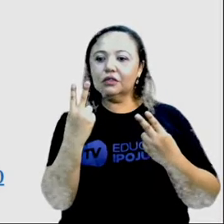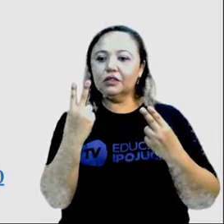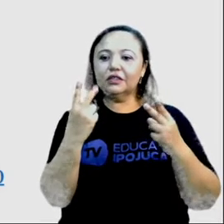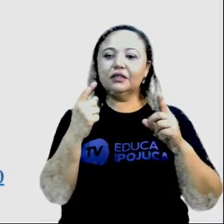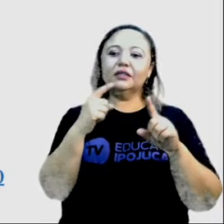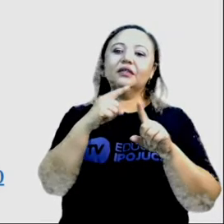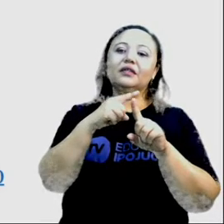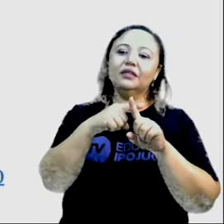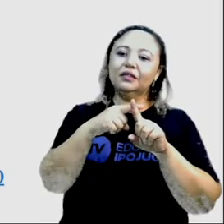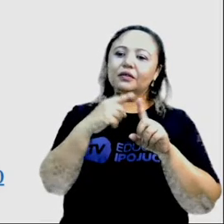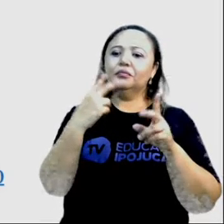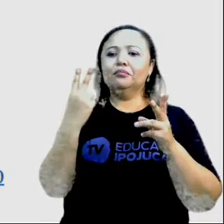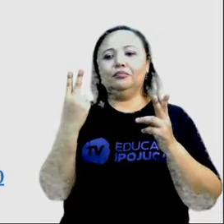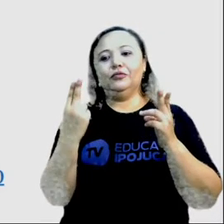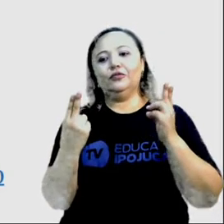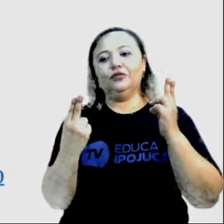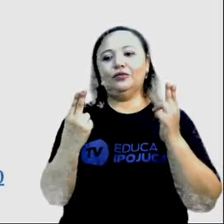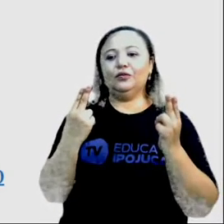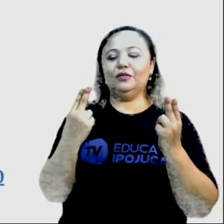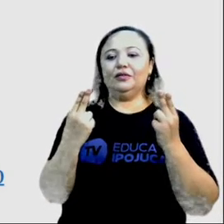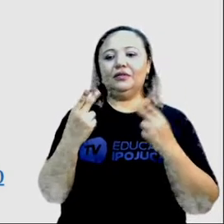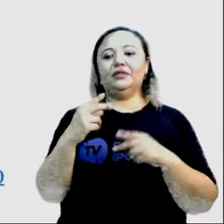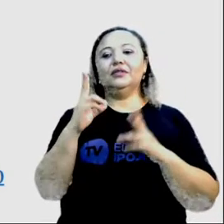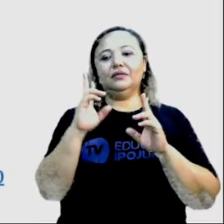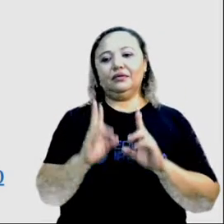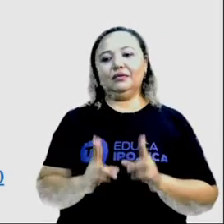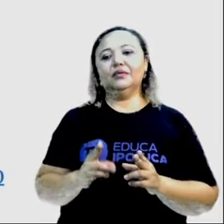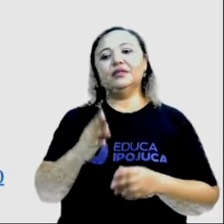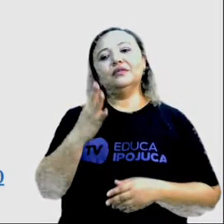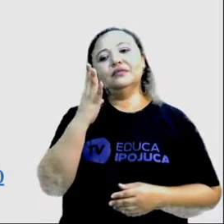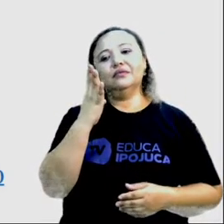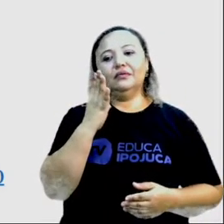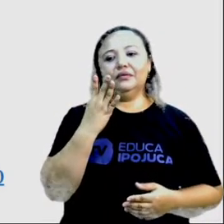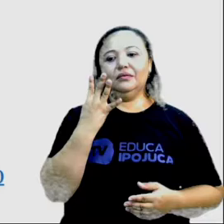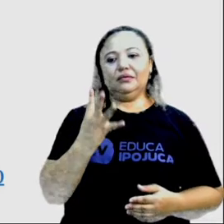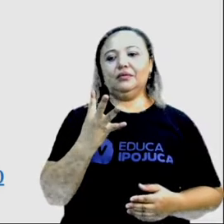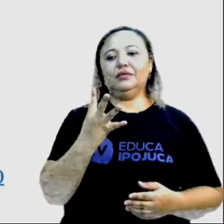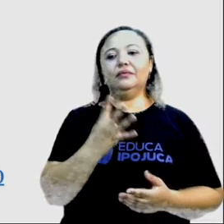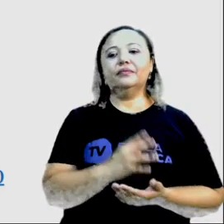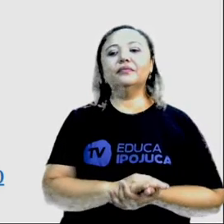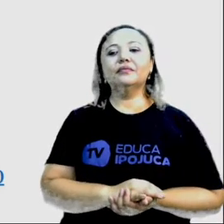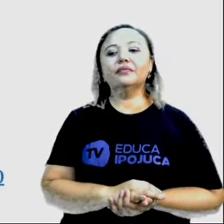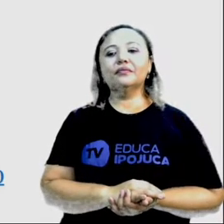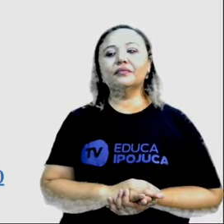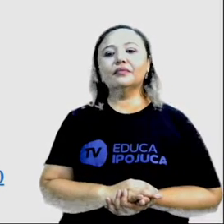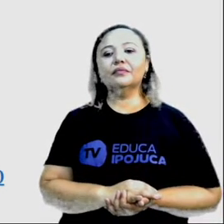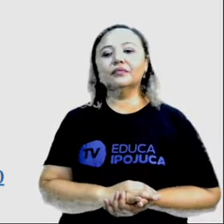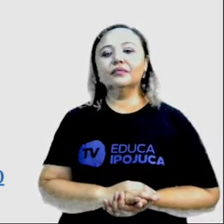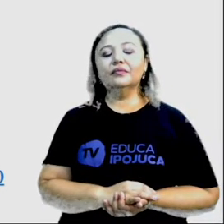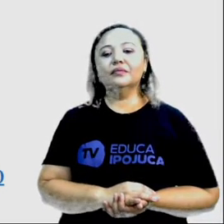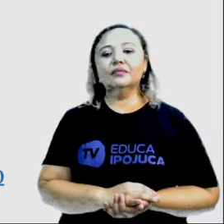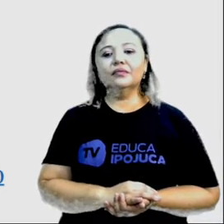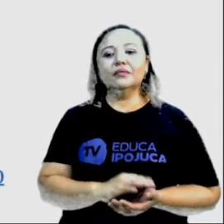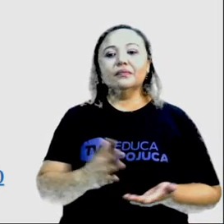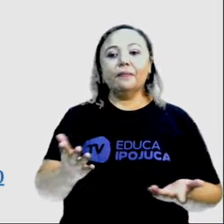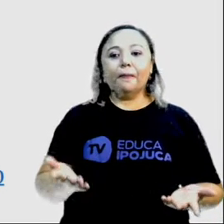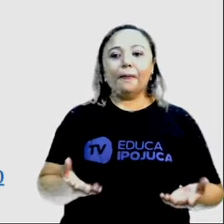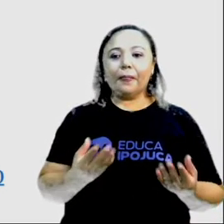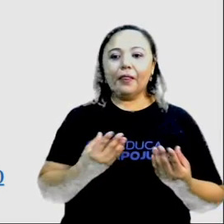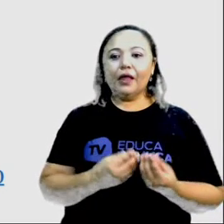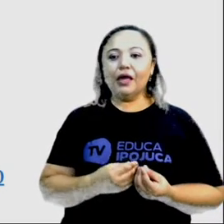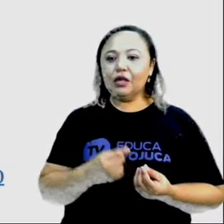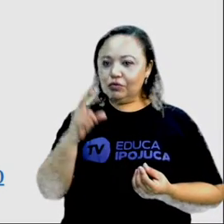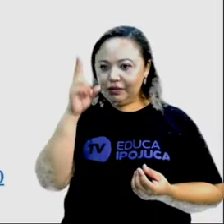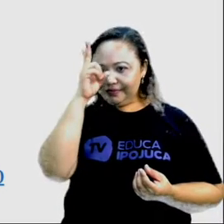2, também daria o mesmo total. 2 com mais 2, 4. Tá? E aí temos